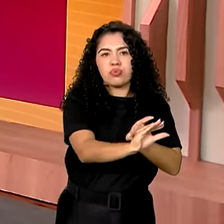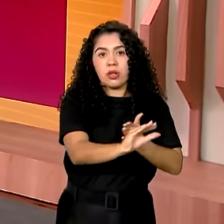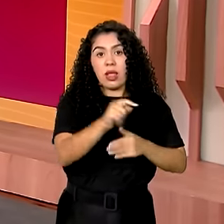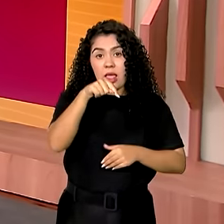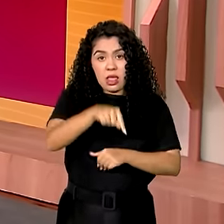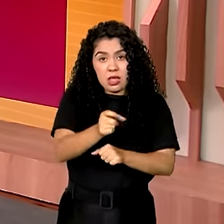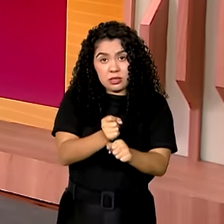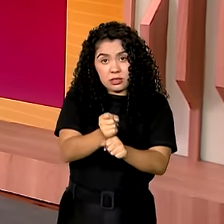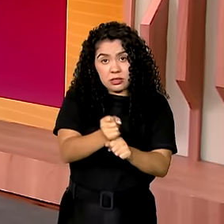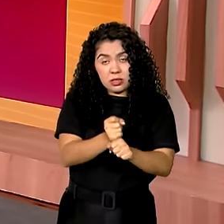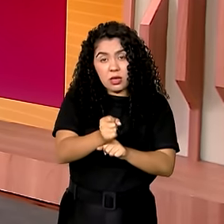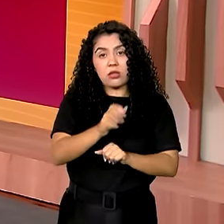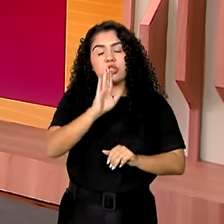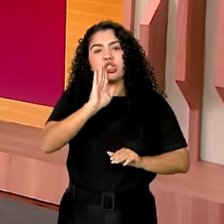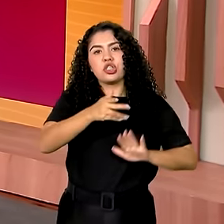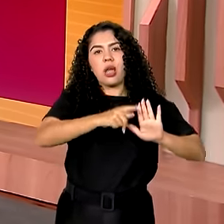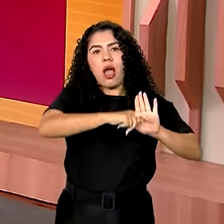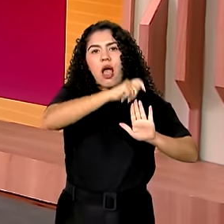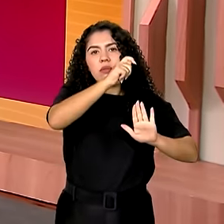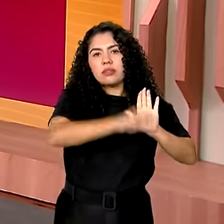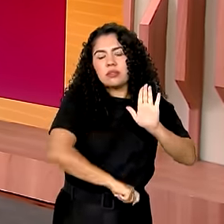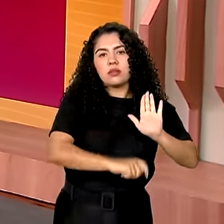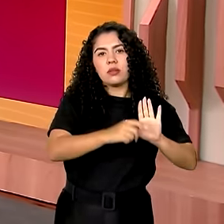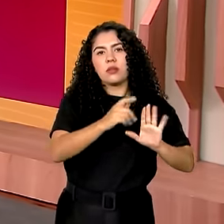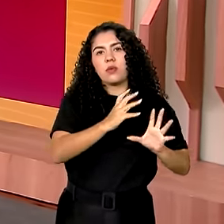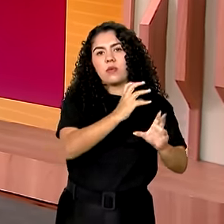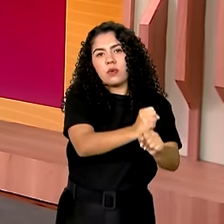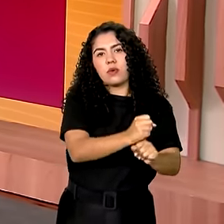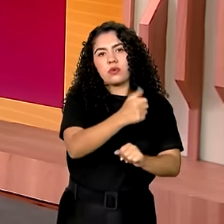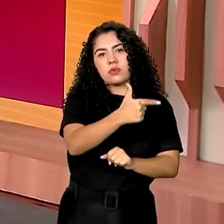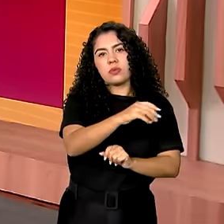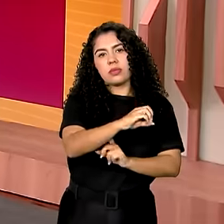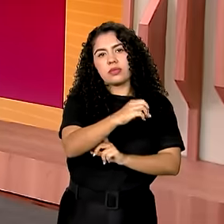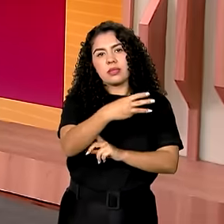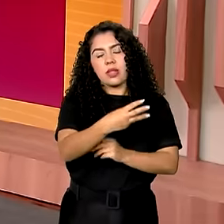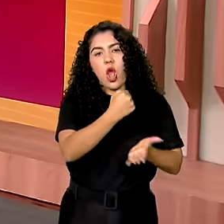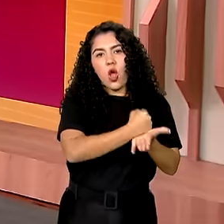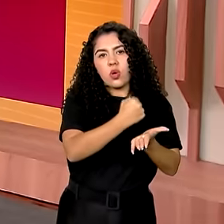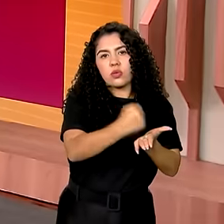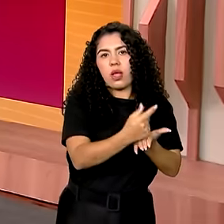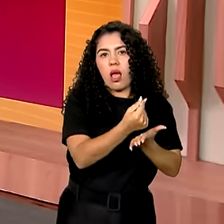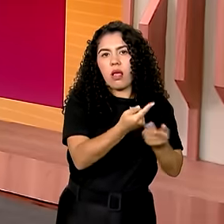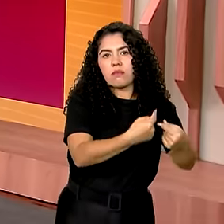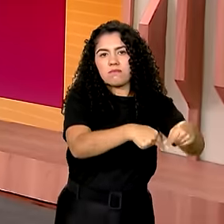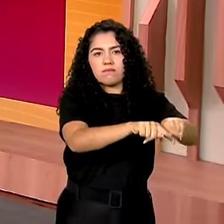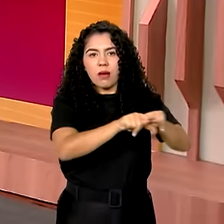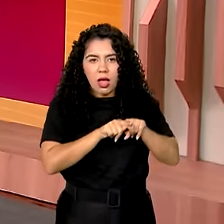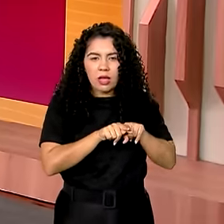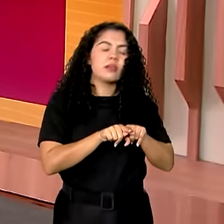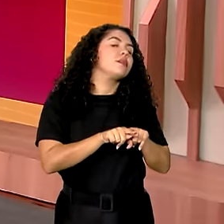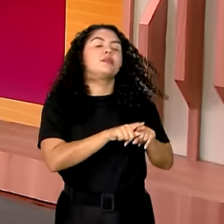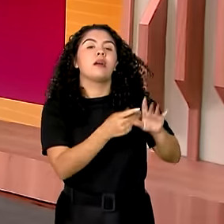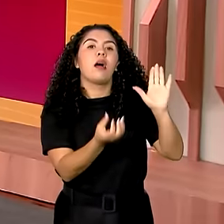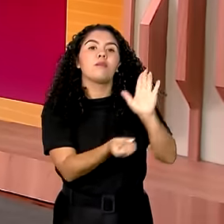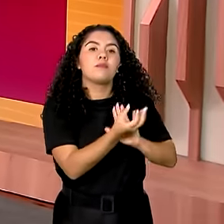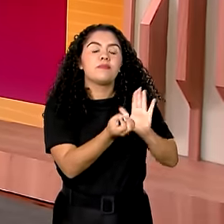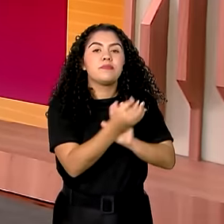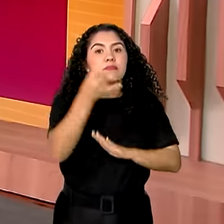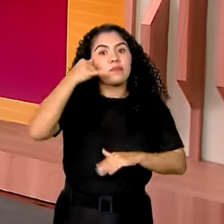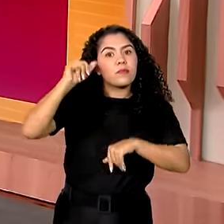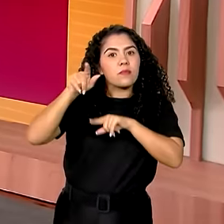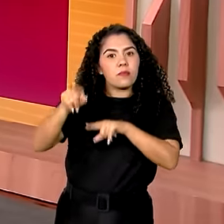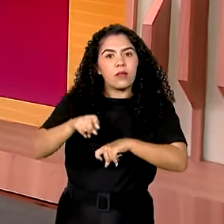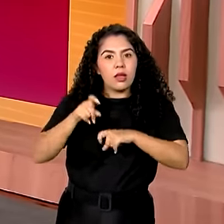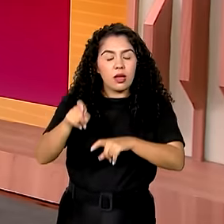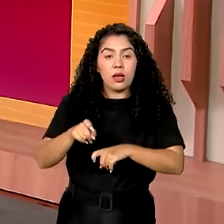este ano já foram assinados 203 contratos de empréstimos aí para a produção agropecuária. O total